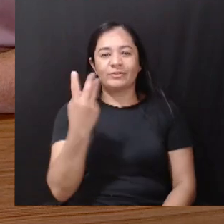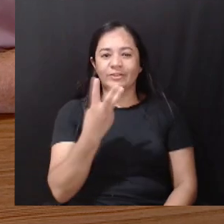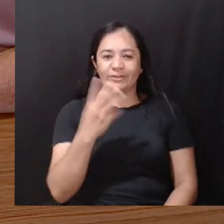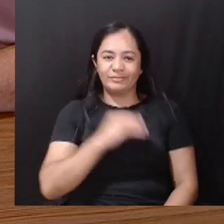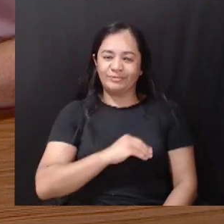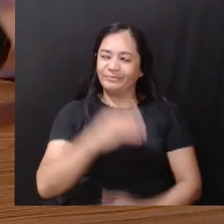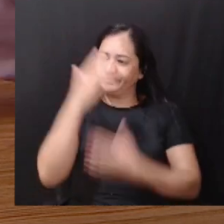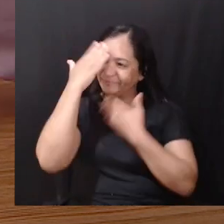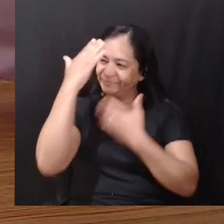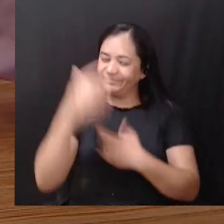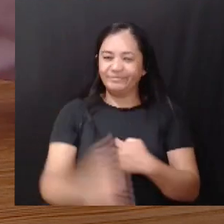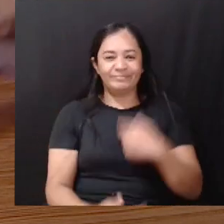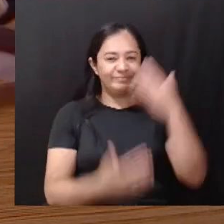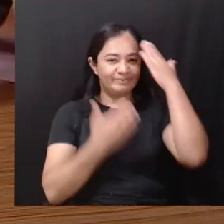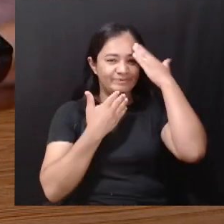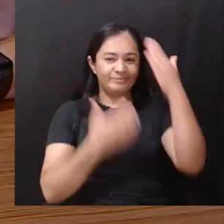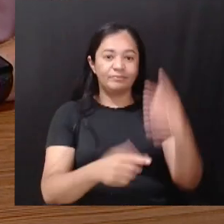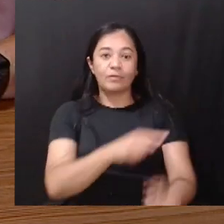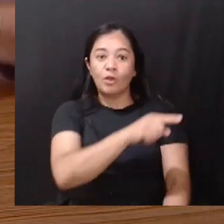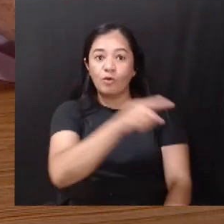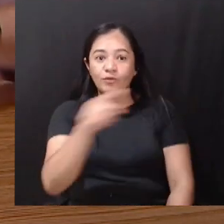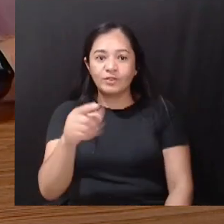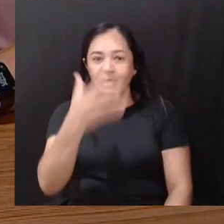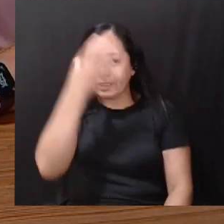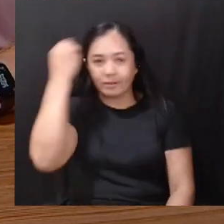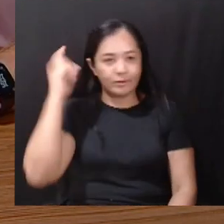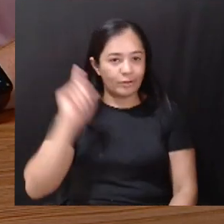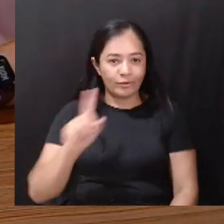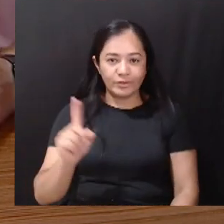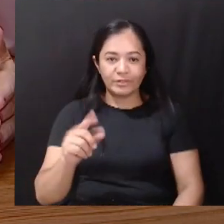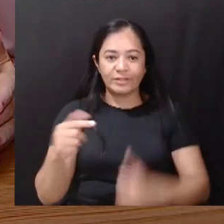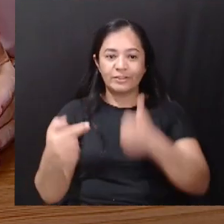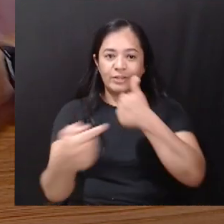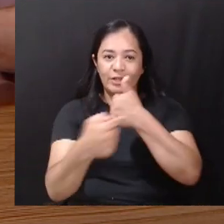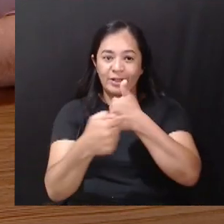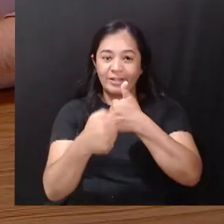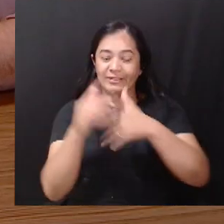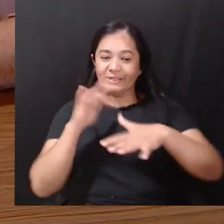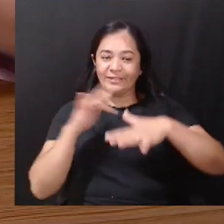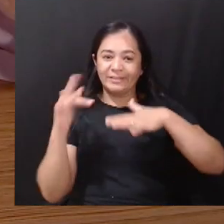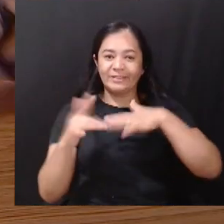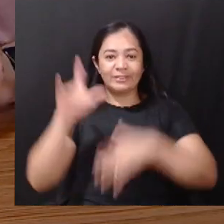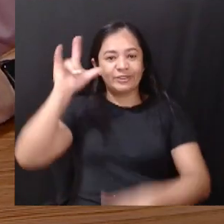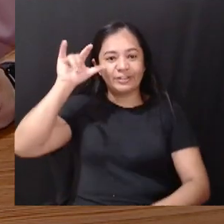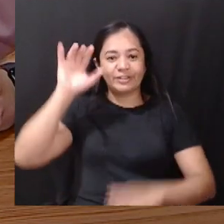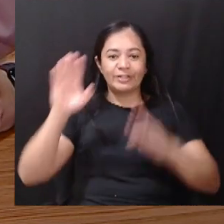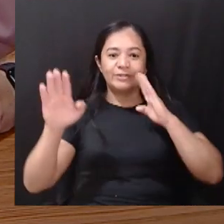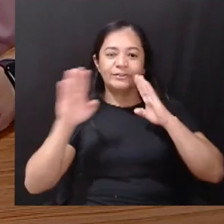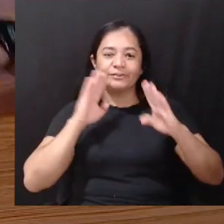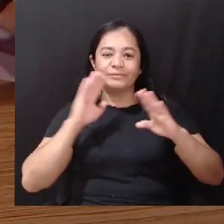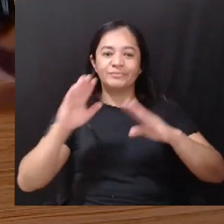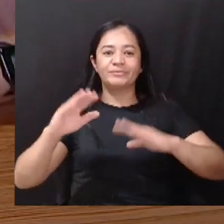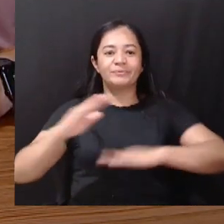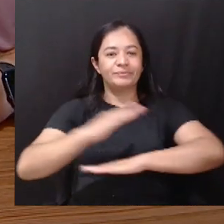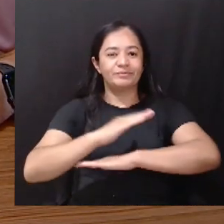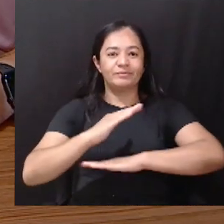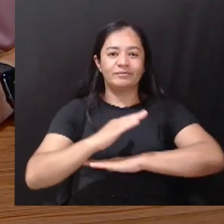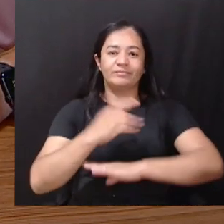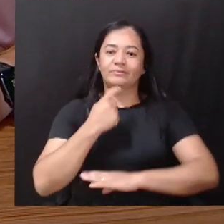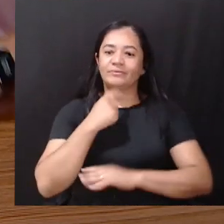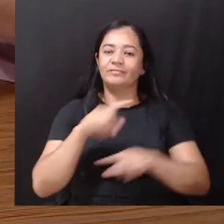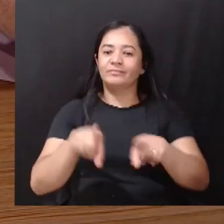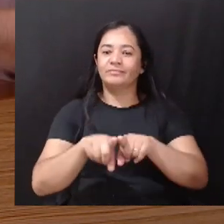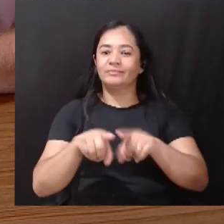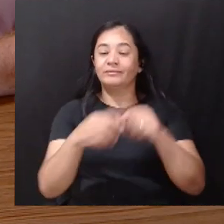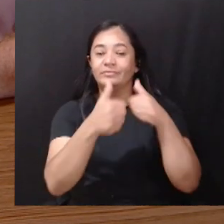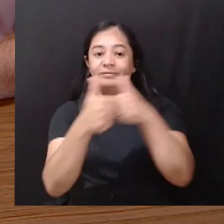obrigado. Eu que agradeço. E pessoal, ó, não se esqueça de nos seguir nas redes sociais, no Instagram e no Facebook, TV Câmara Campinas, e também de acompanhar a